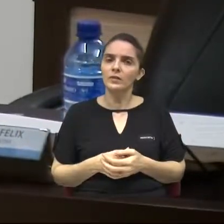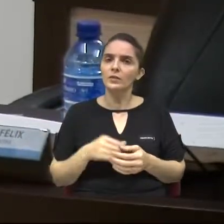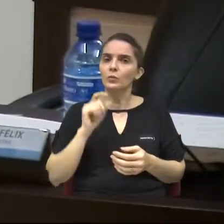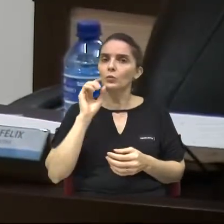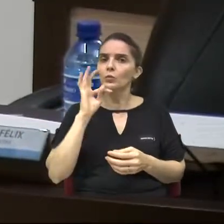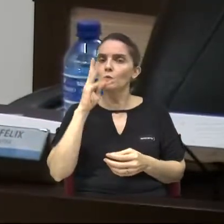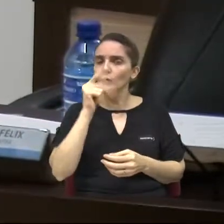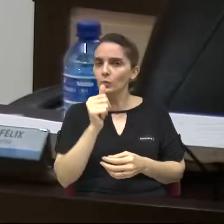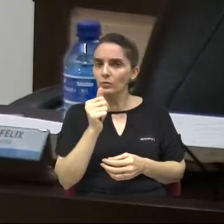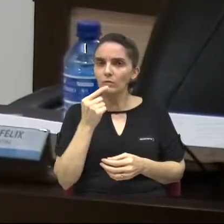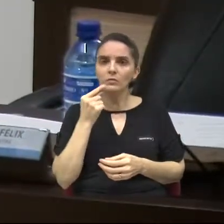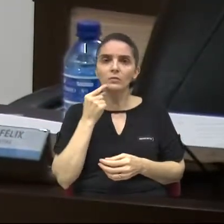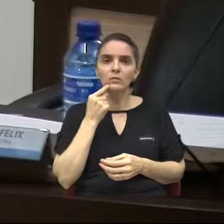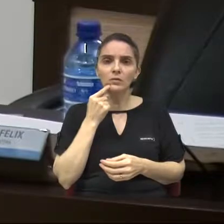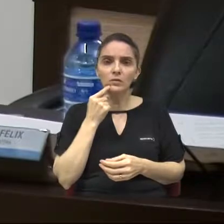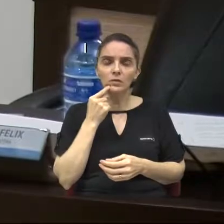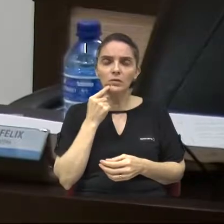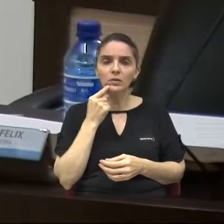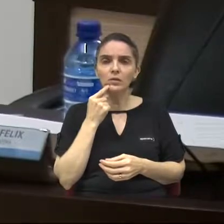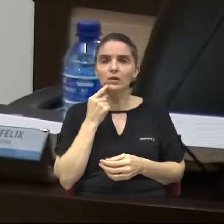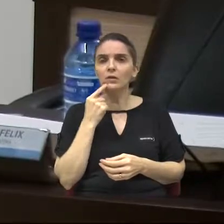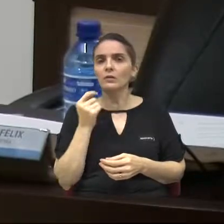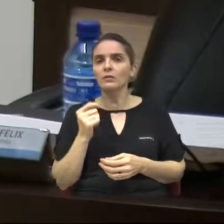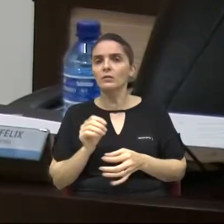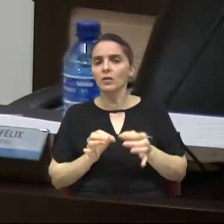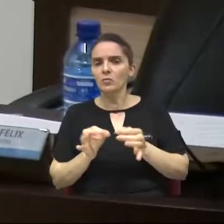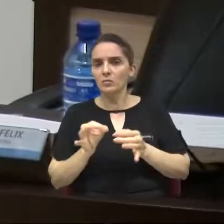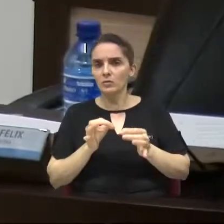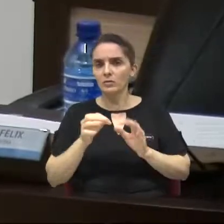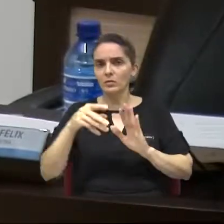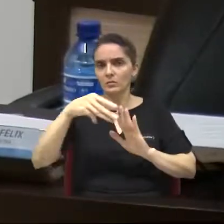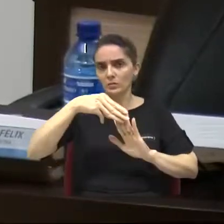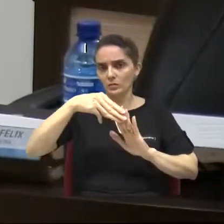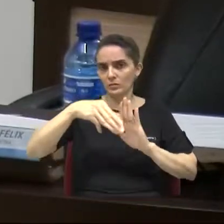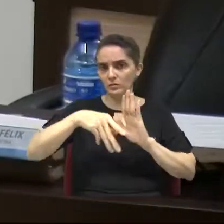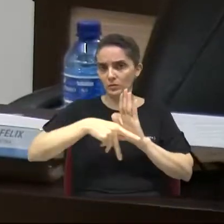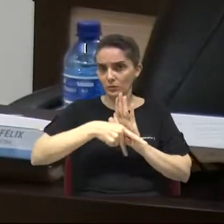Uma peça muito bem elaborada, por sinal, tecnicamente.